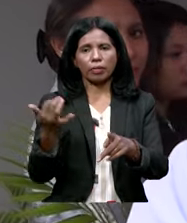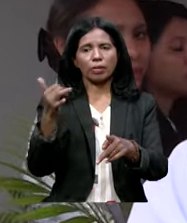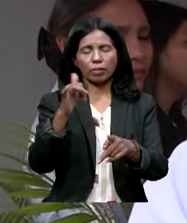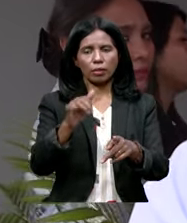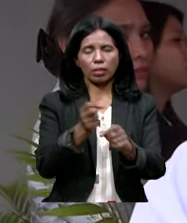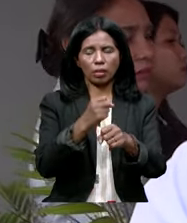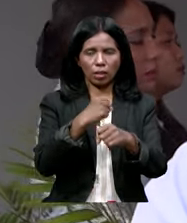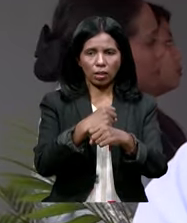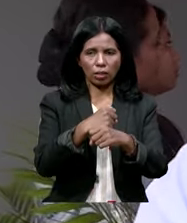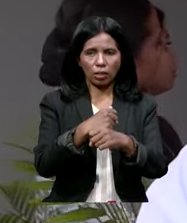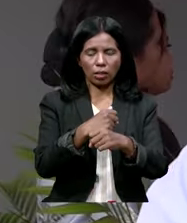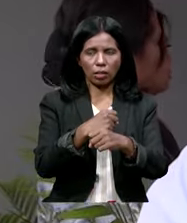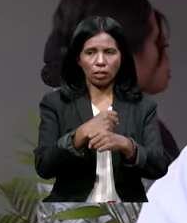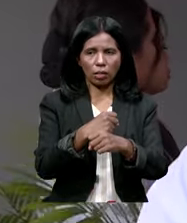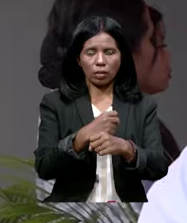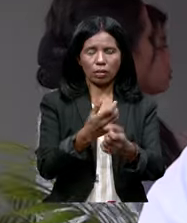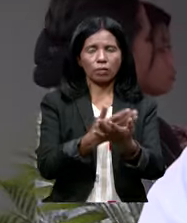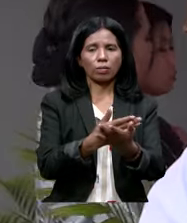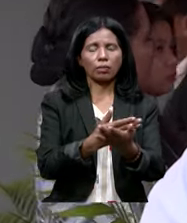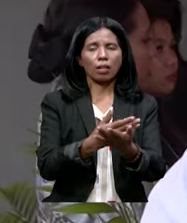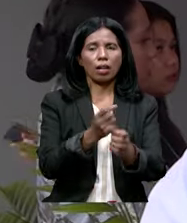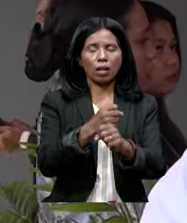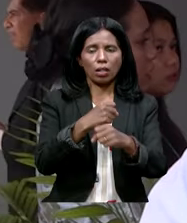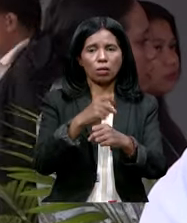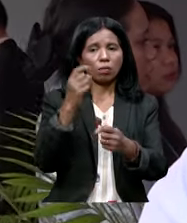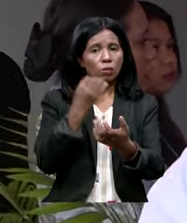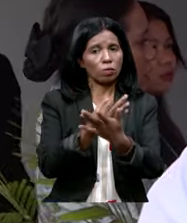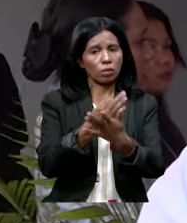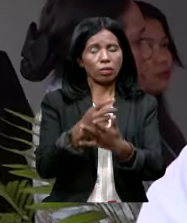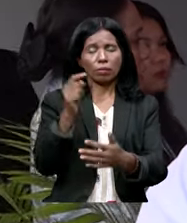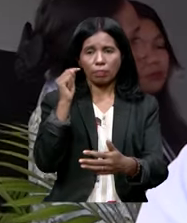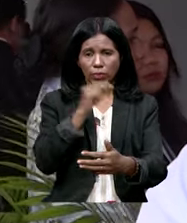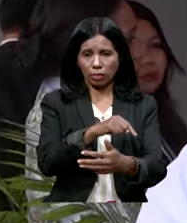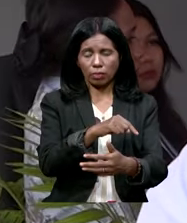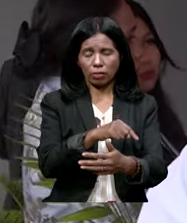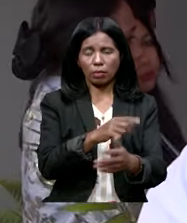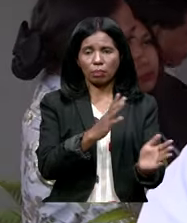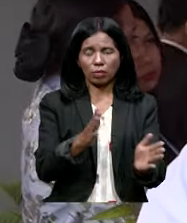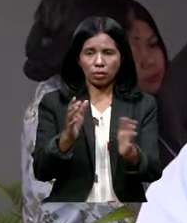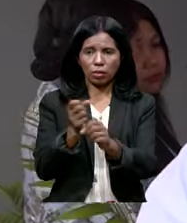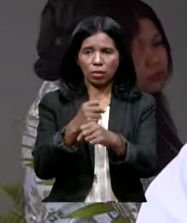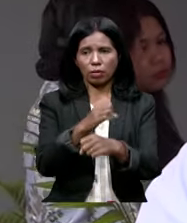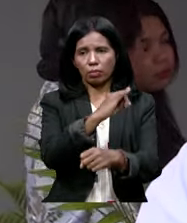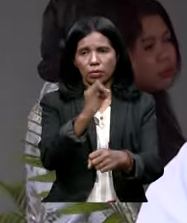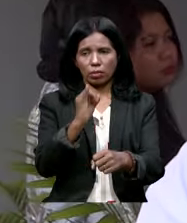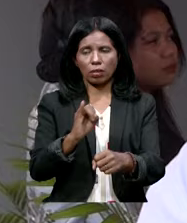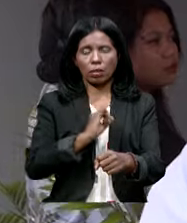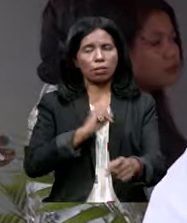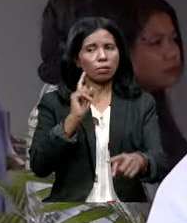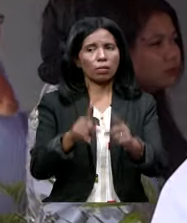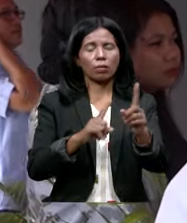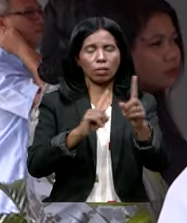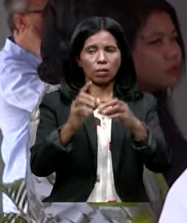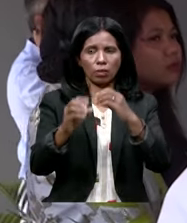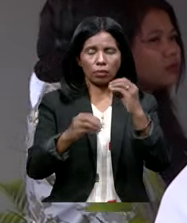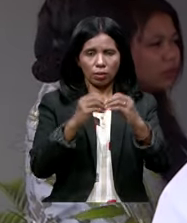halo produção ou halo distribuição de uma moeda falsa. Também o processo, né, o processo de investigação, ao level que levar sobre o